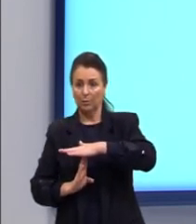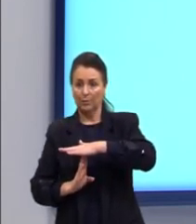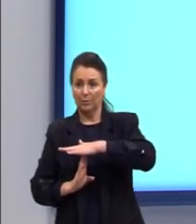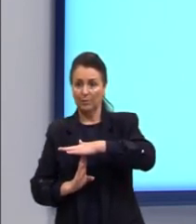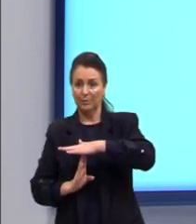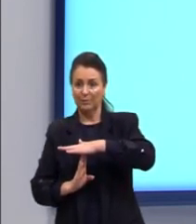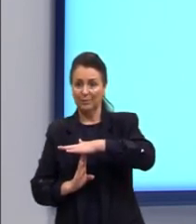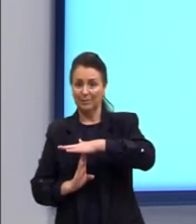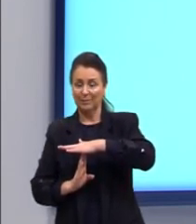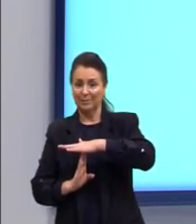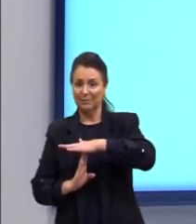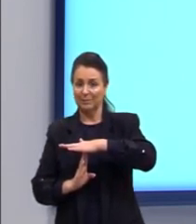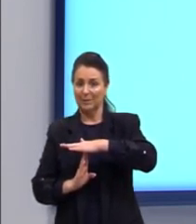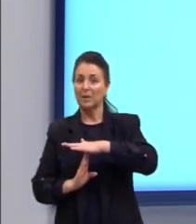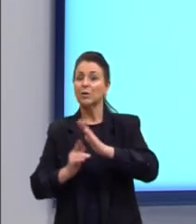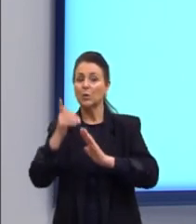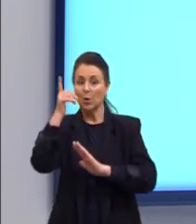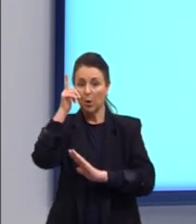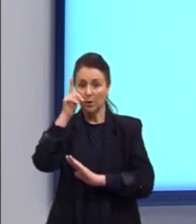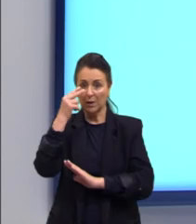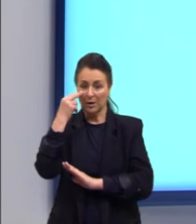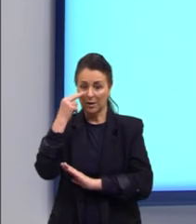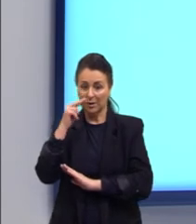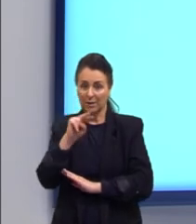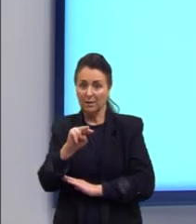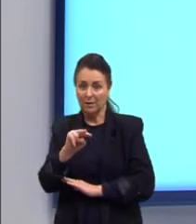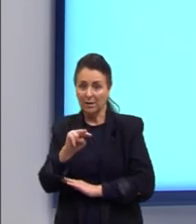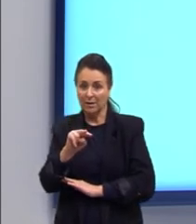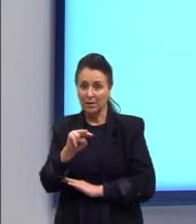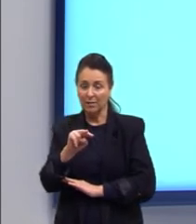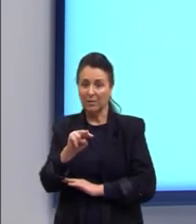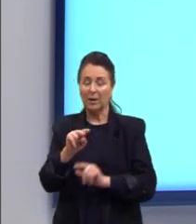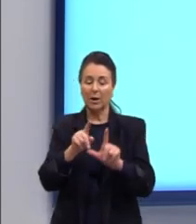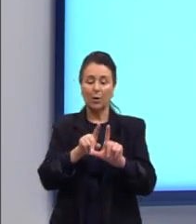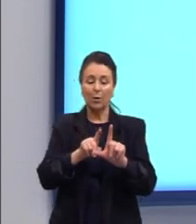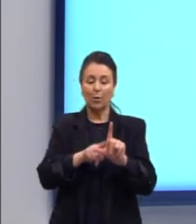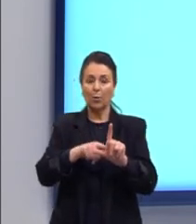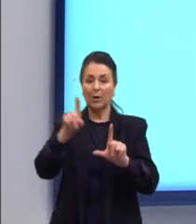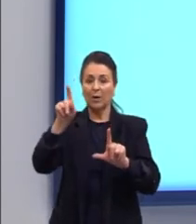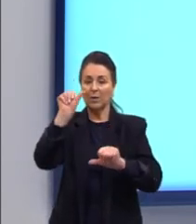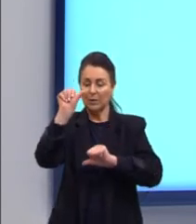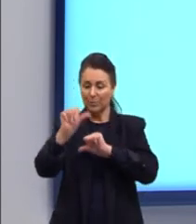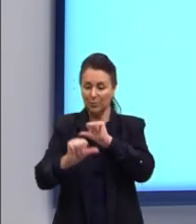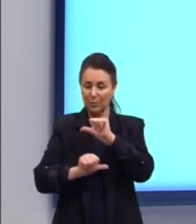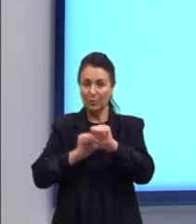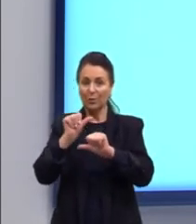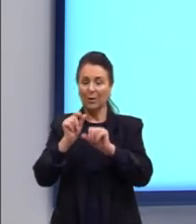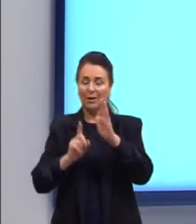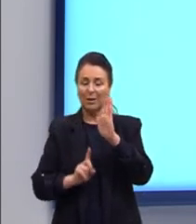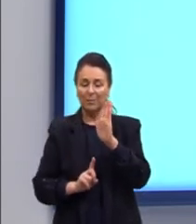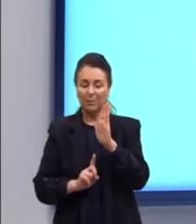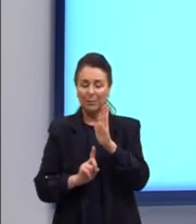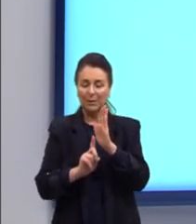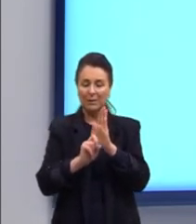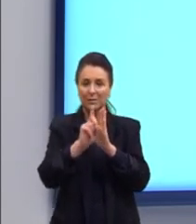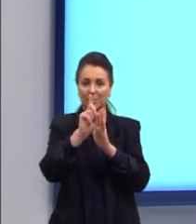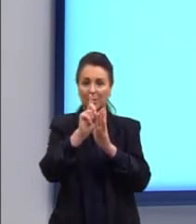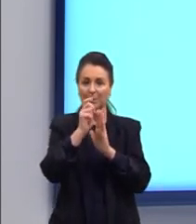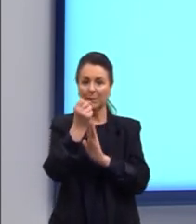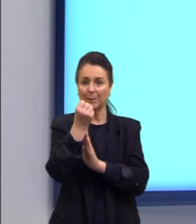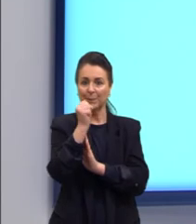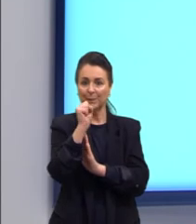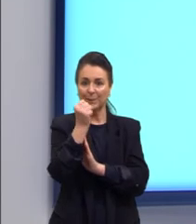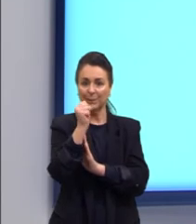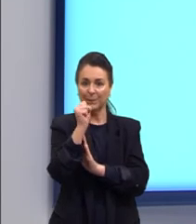embora ele não esteja marcado aqui mas significa que o nosso gráfico foi deslocado para cima e 88